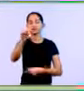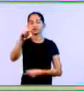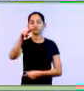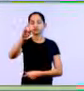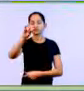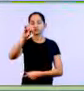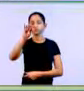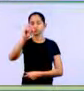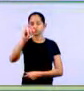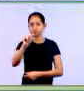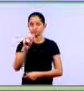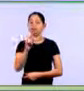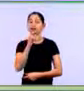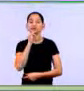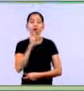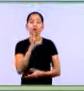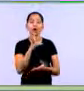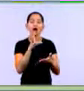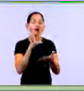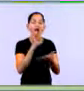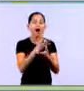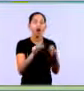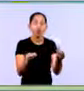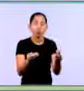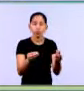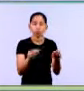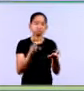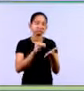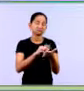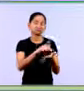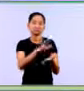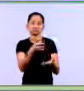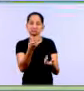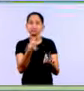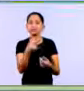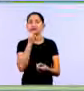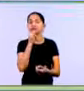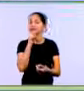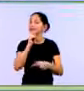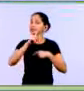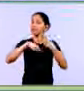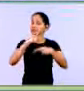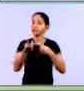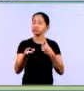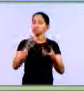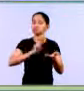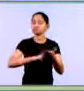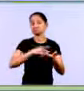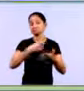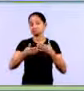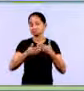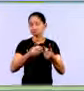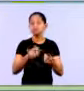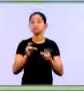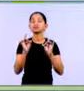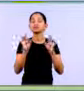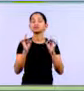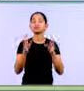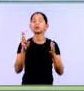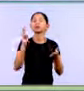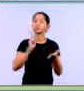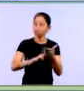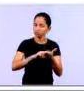é a exclusão do crédito relativo a penalidades pecuniárias, em especial